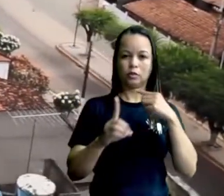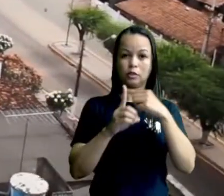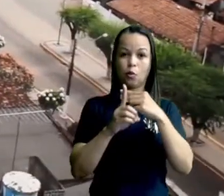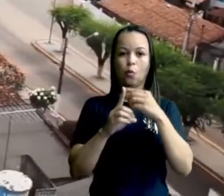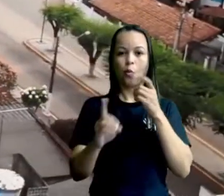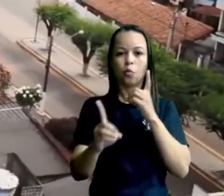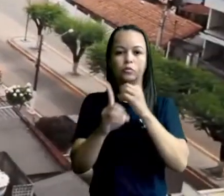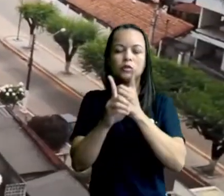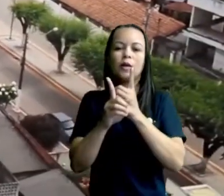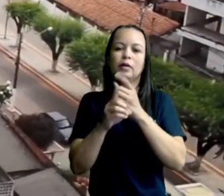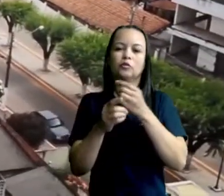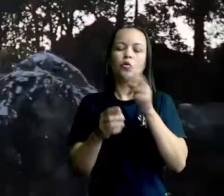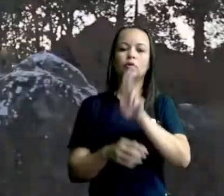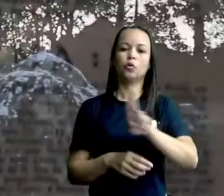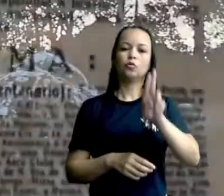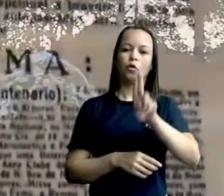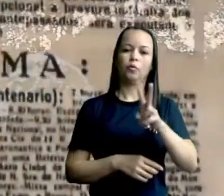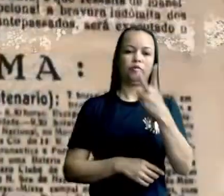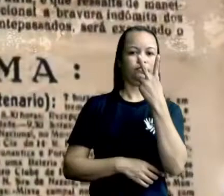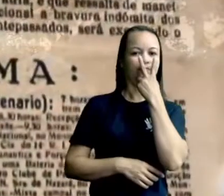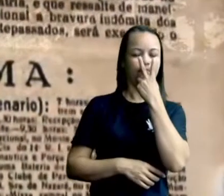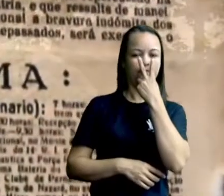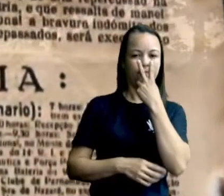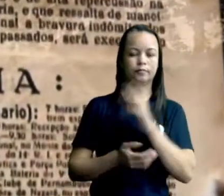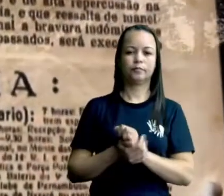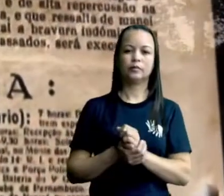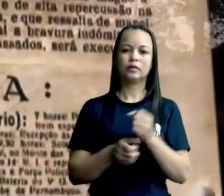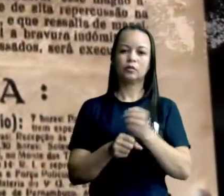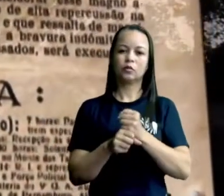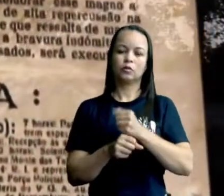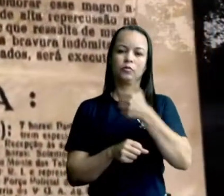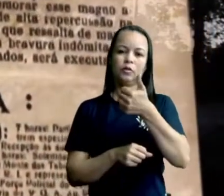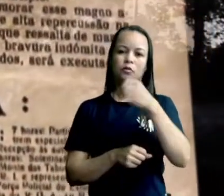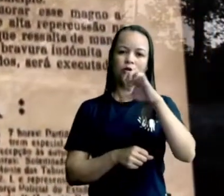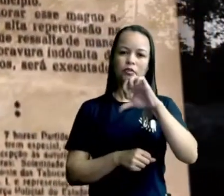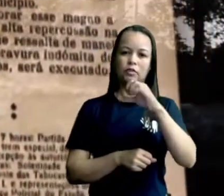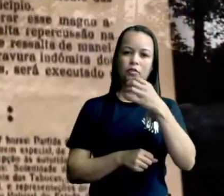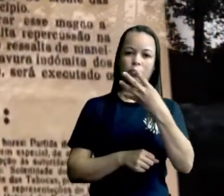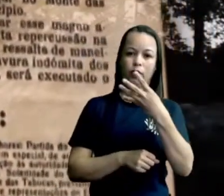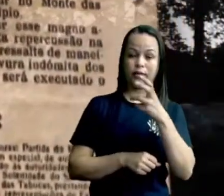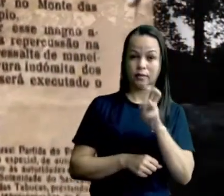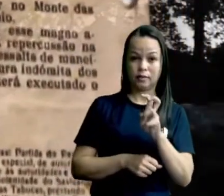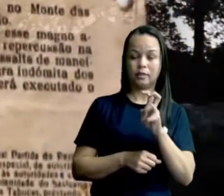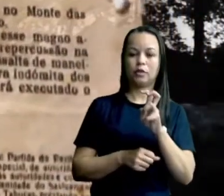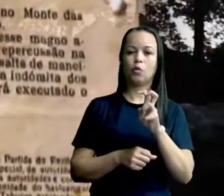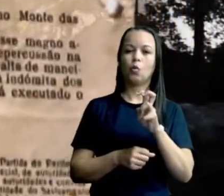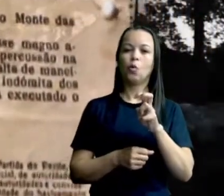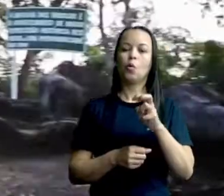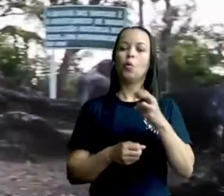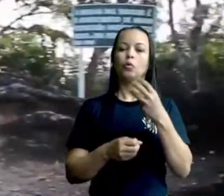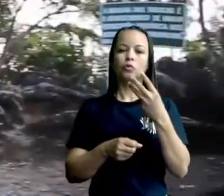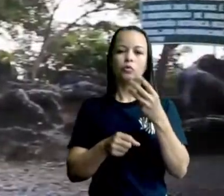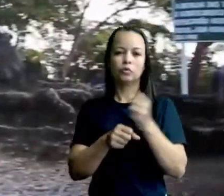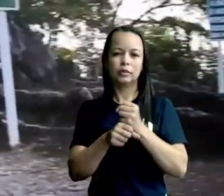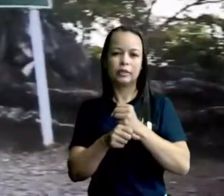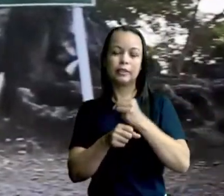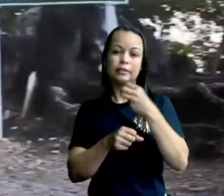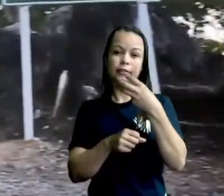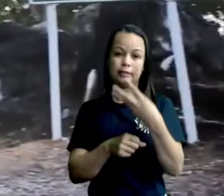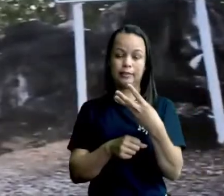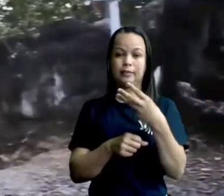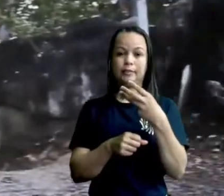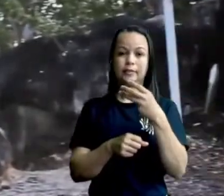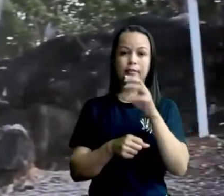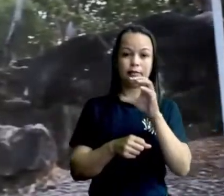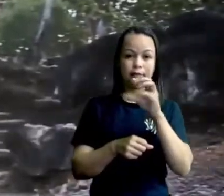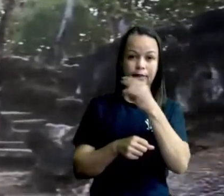Vitória de Santo Antão. E em 1945, no tricentenário da batalha, foi erguida no local